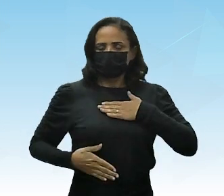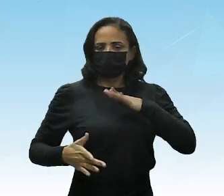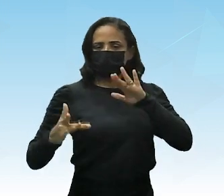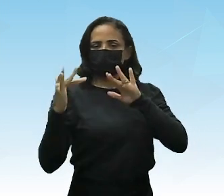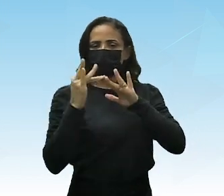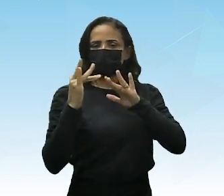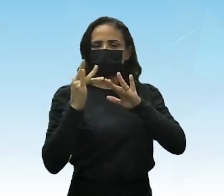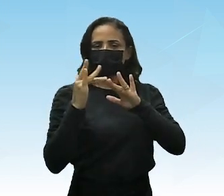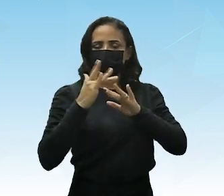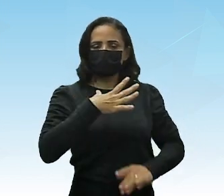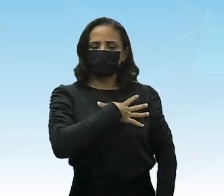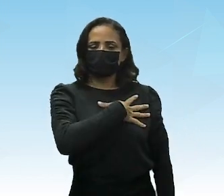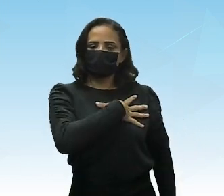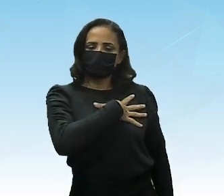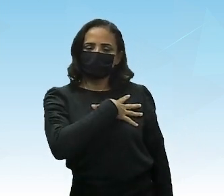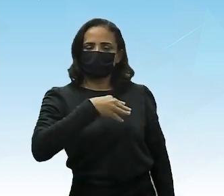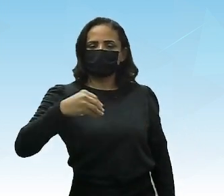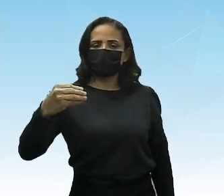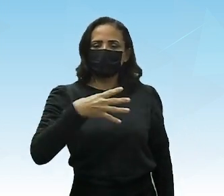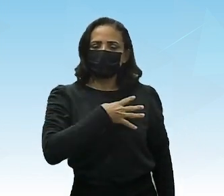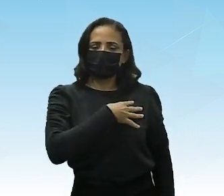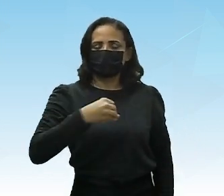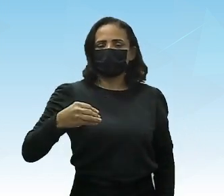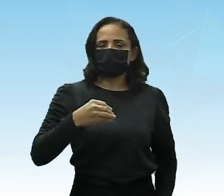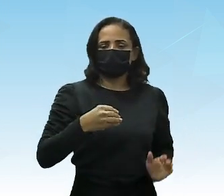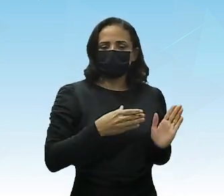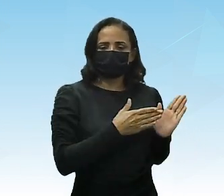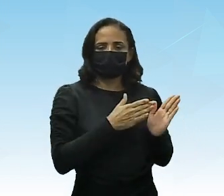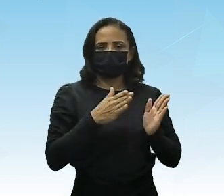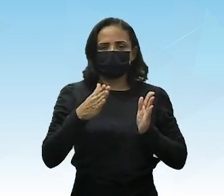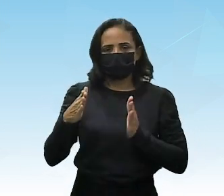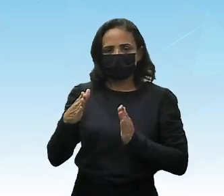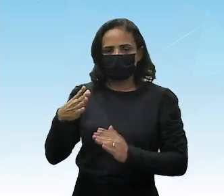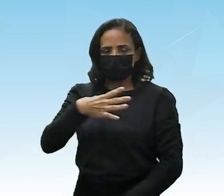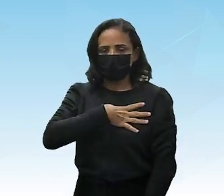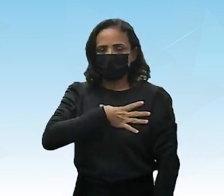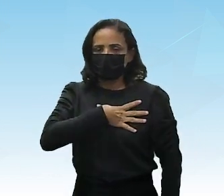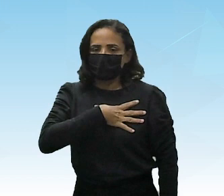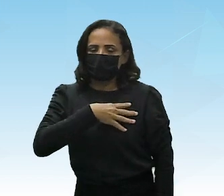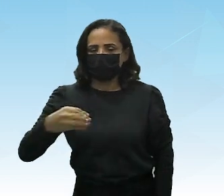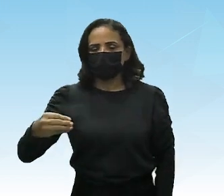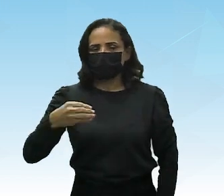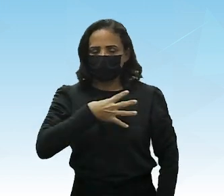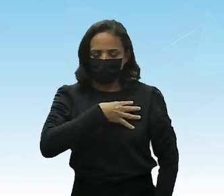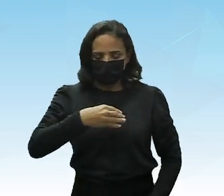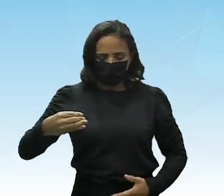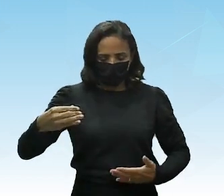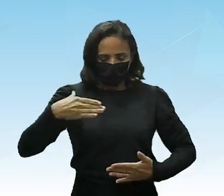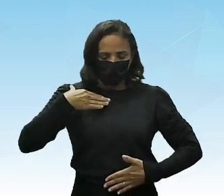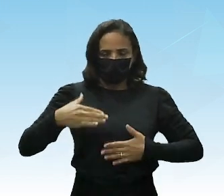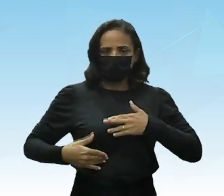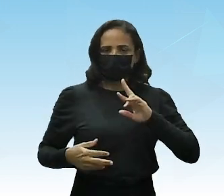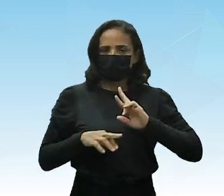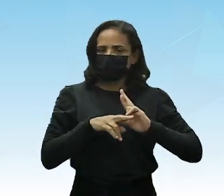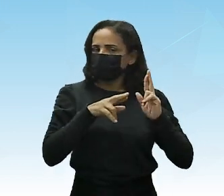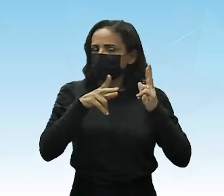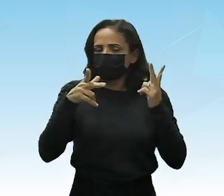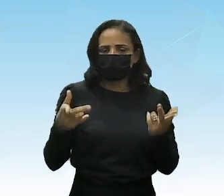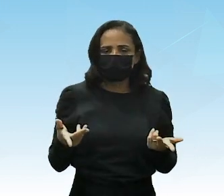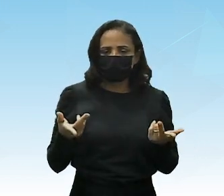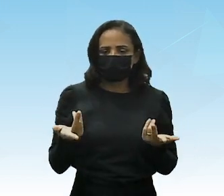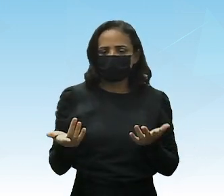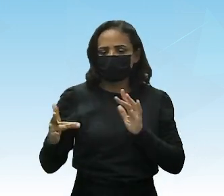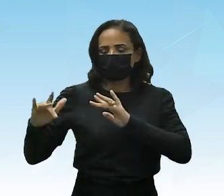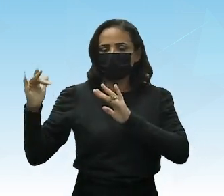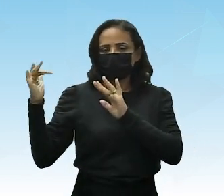sangue do filho, essa proteína vai ser um antígeno. Essa proteína vai ser um corpo estranho. Aí essa proteína dentro do